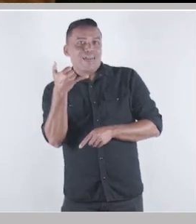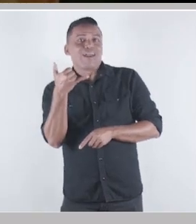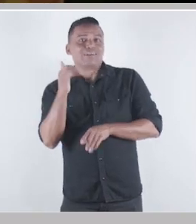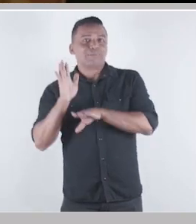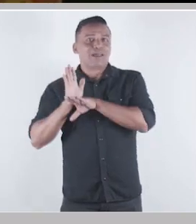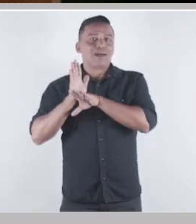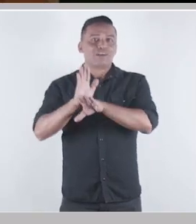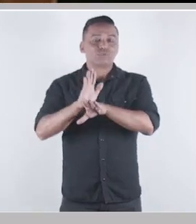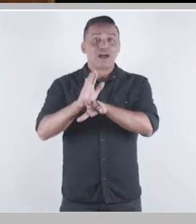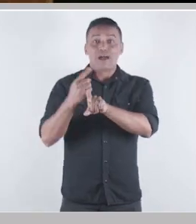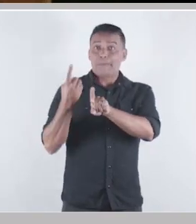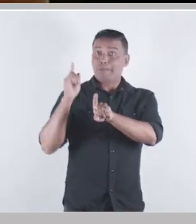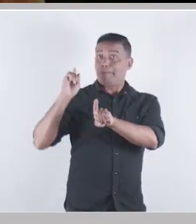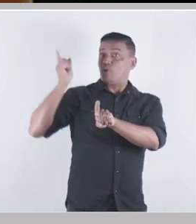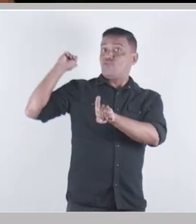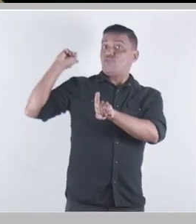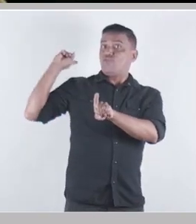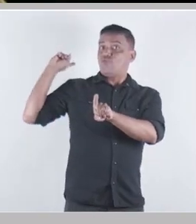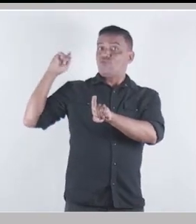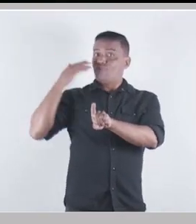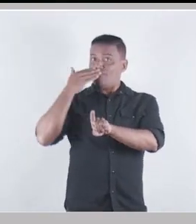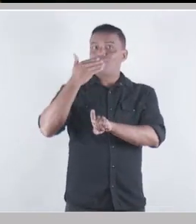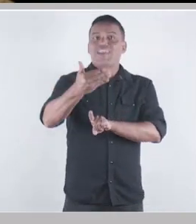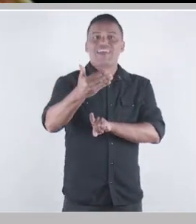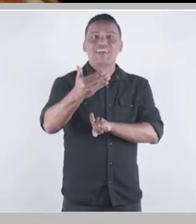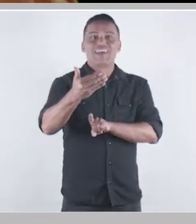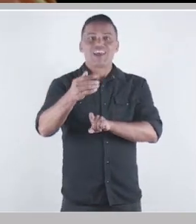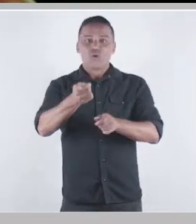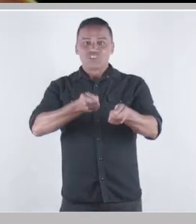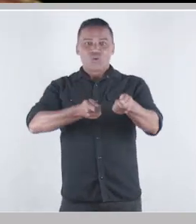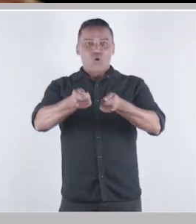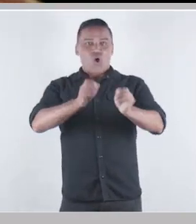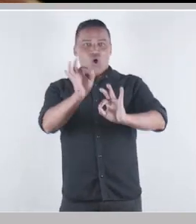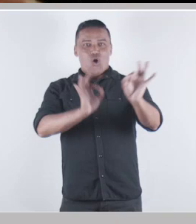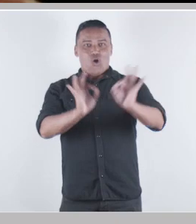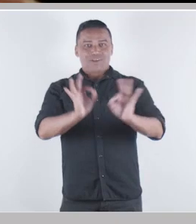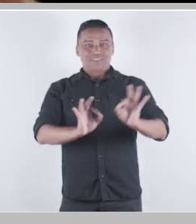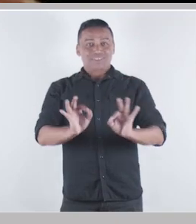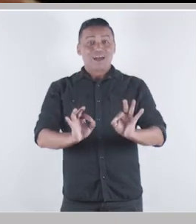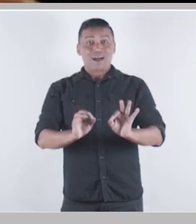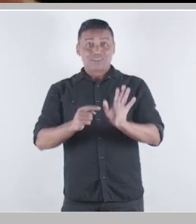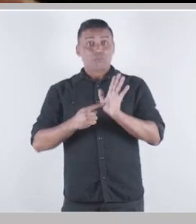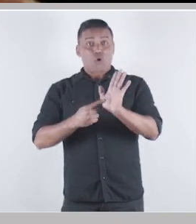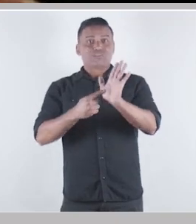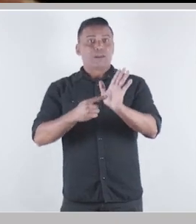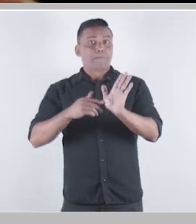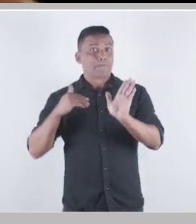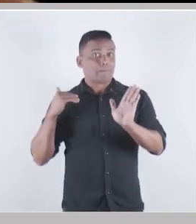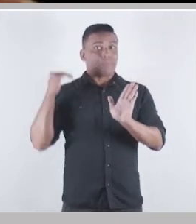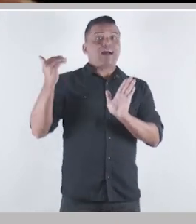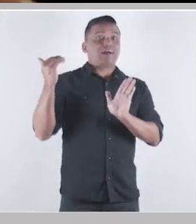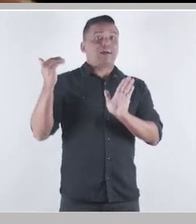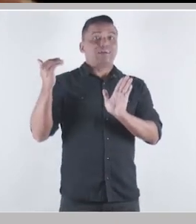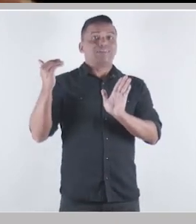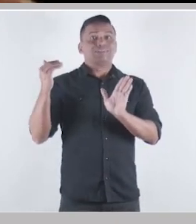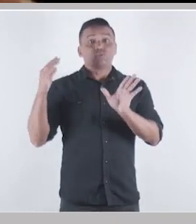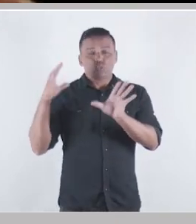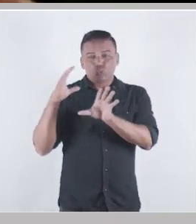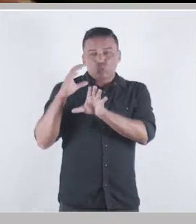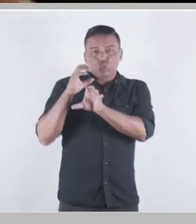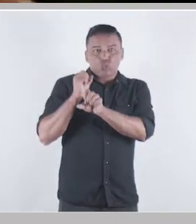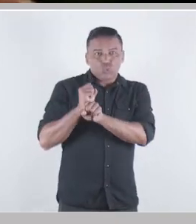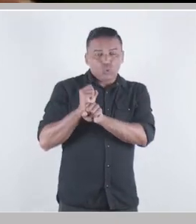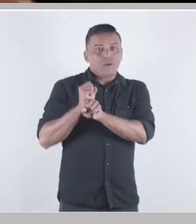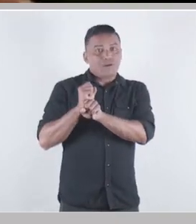de profundidade e assim eu consigo controlar o que eu quero que destaque mais e o que eu quero que fique em